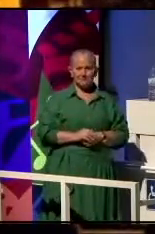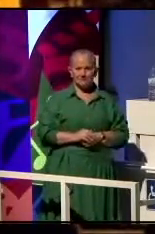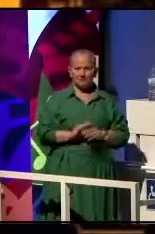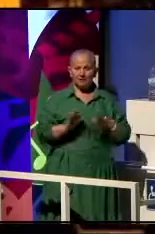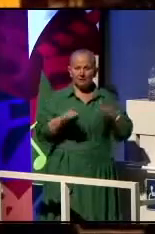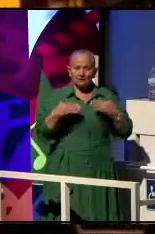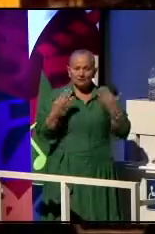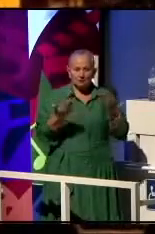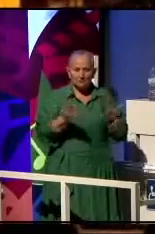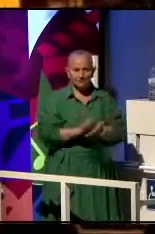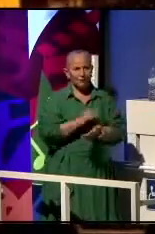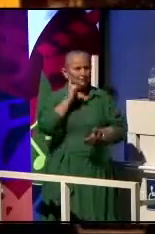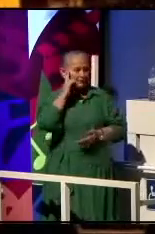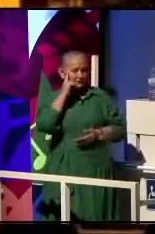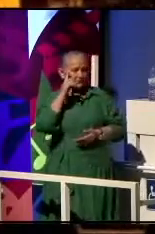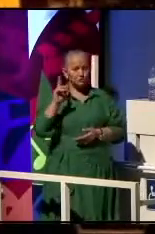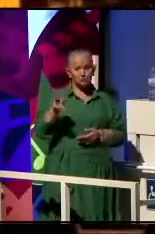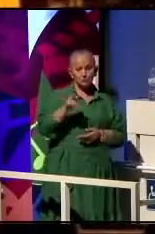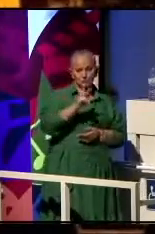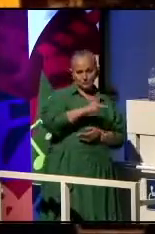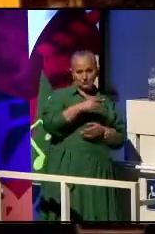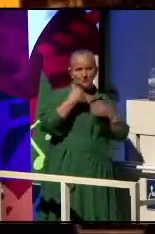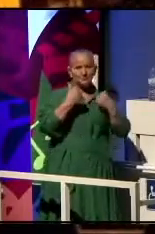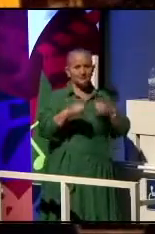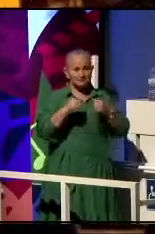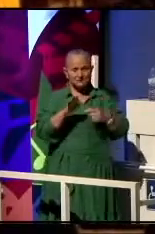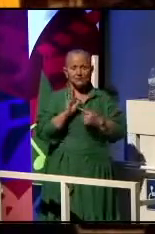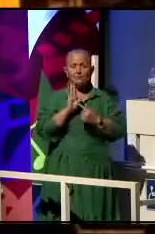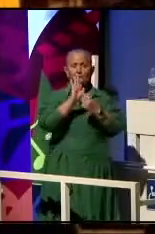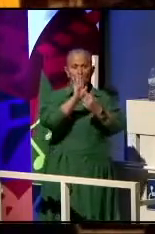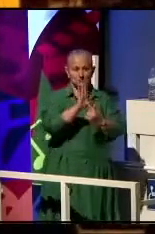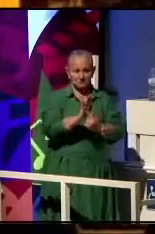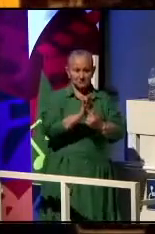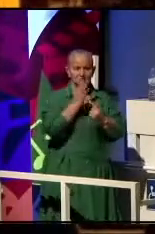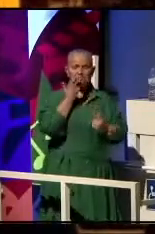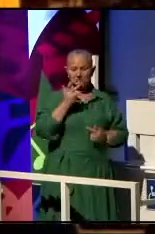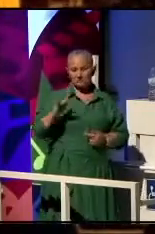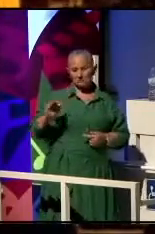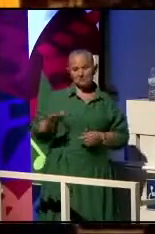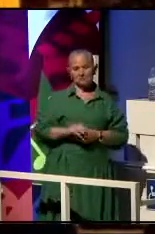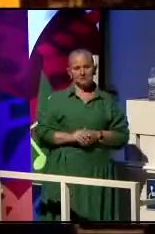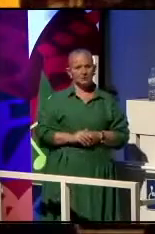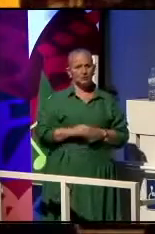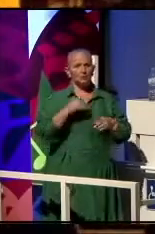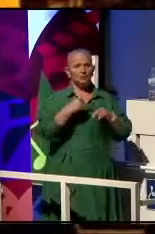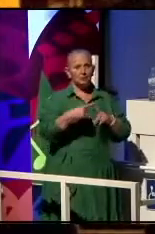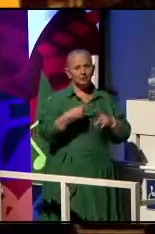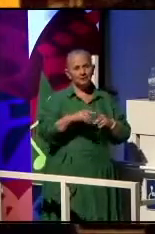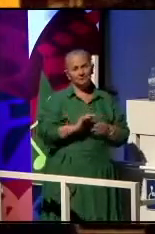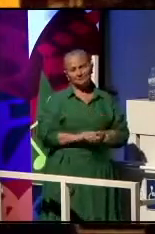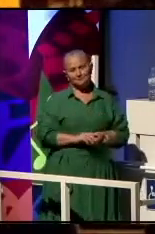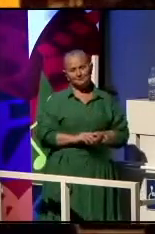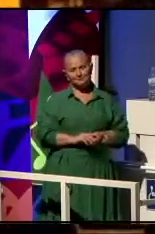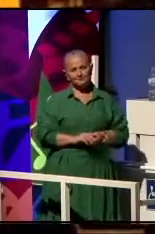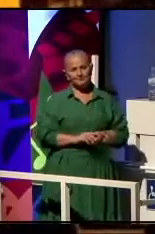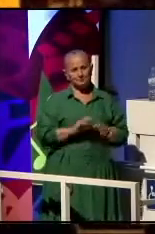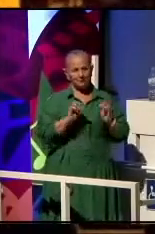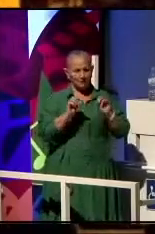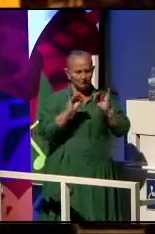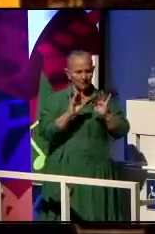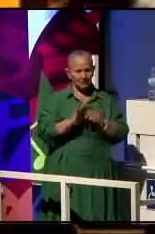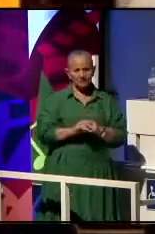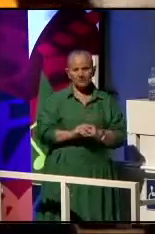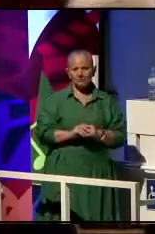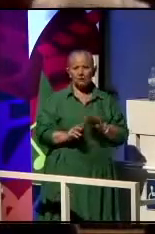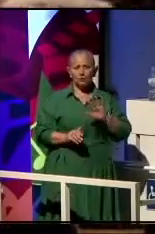acho que os professores, a escola tem esse papel de apresentar as possibilidades. Porque o rádio, né, inclusive, quando eu mostrei o